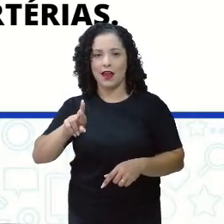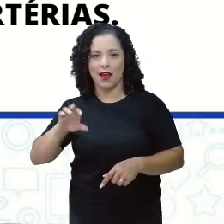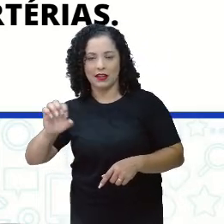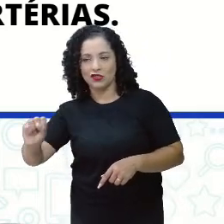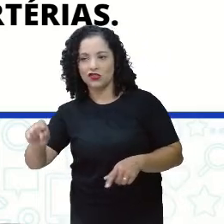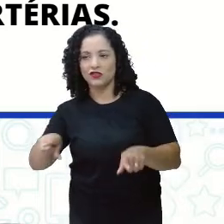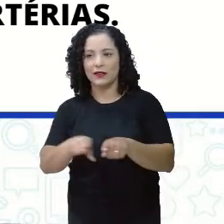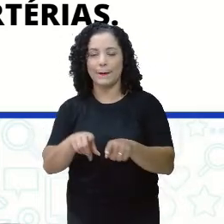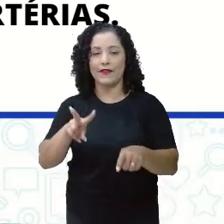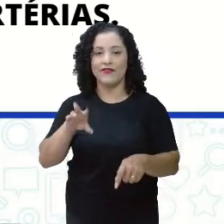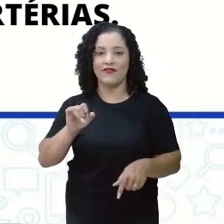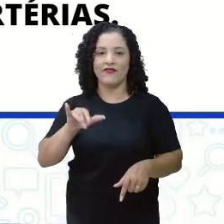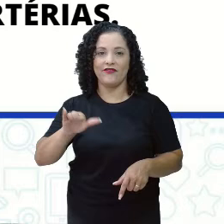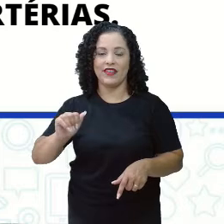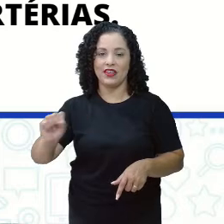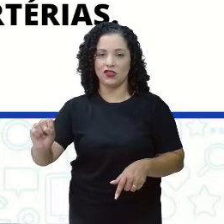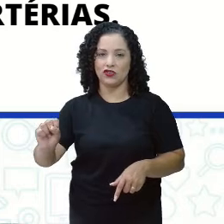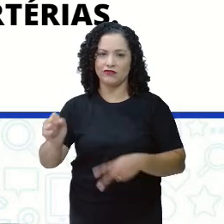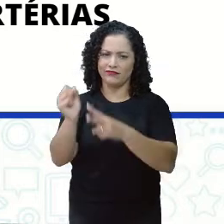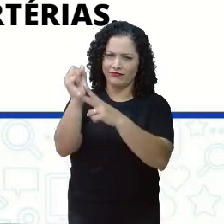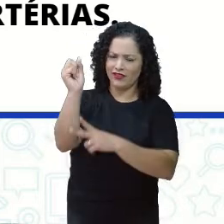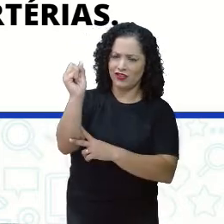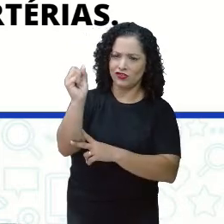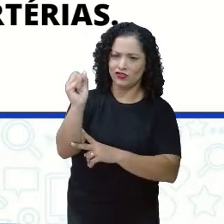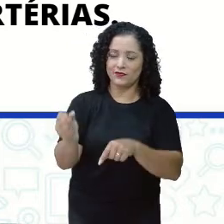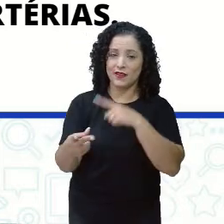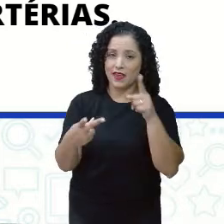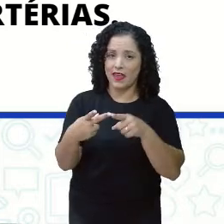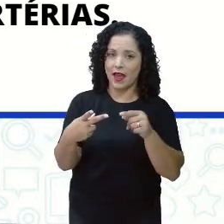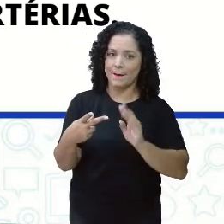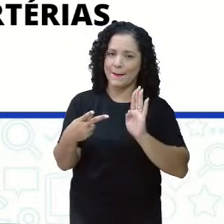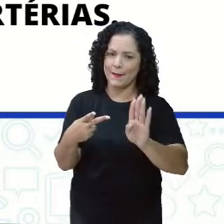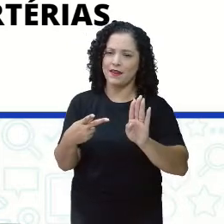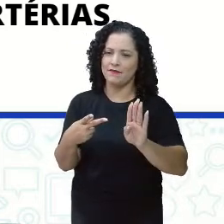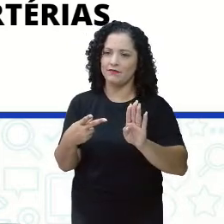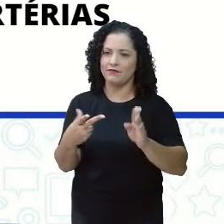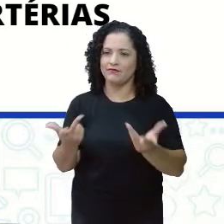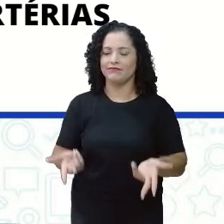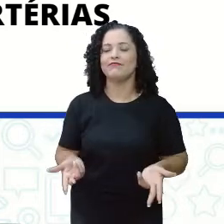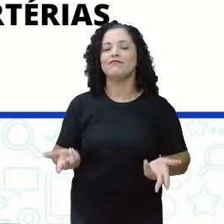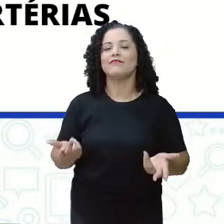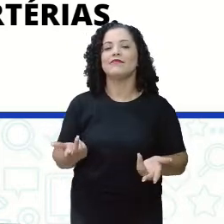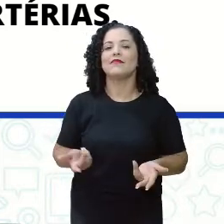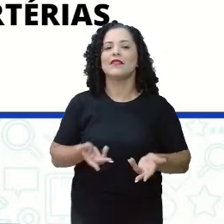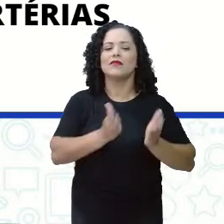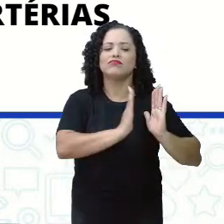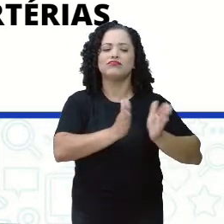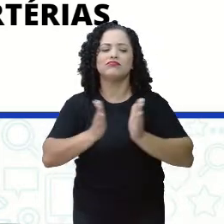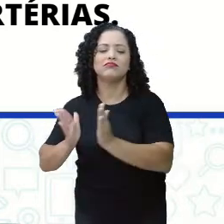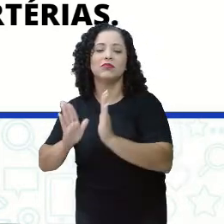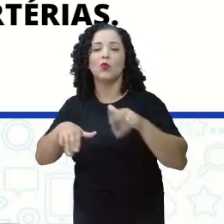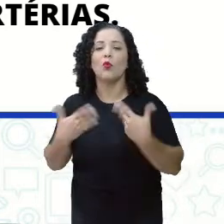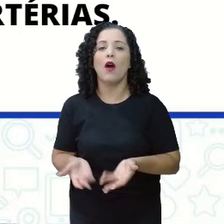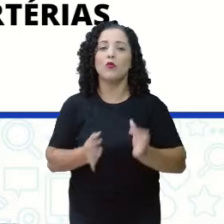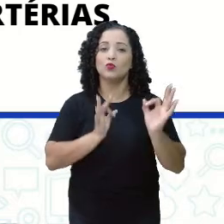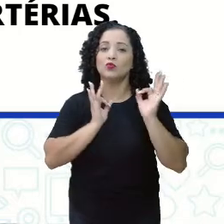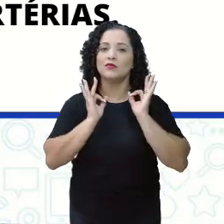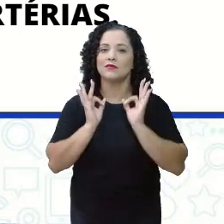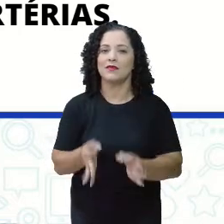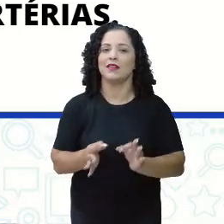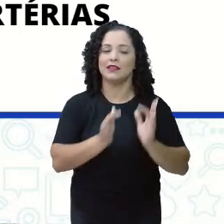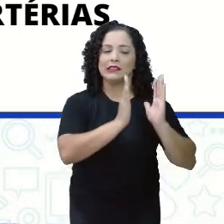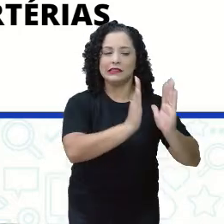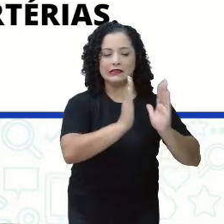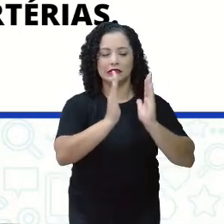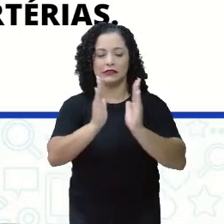veias, vênulas, capilares, arteríolas e artéria. Será que a gente tem aí uma